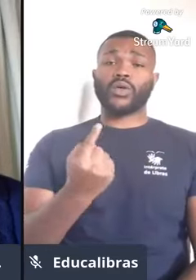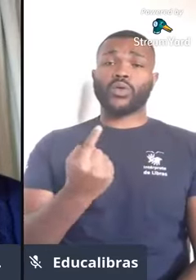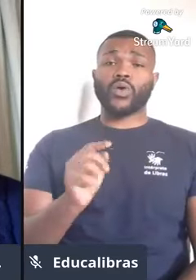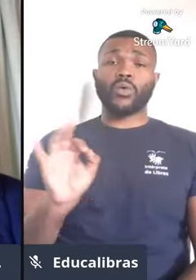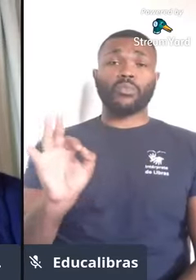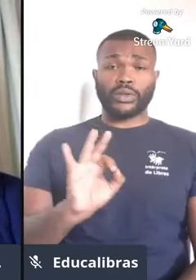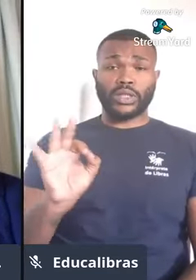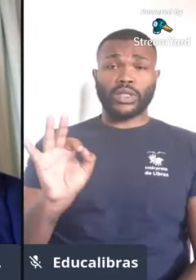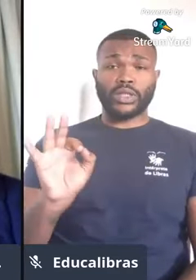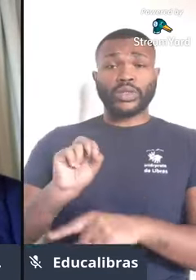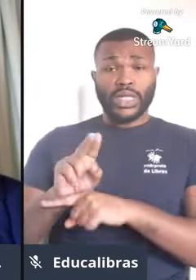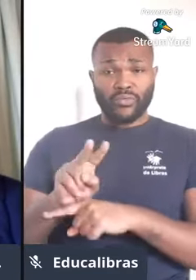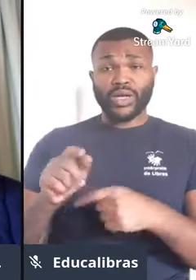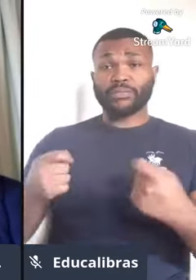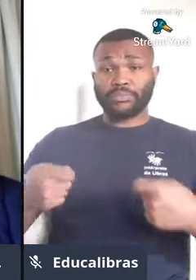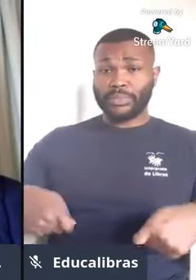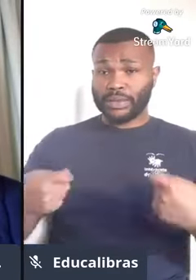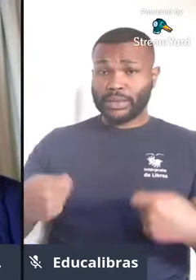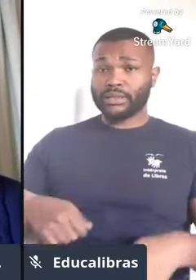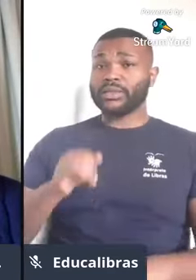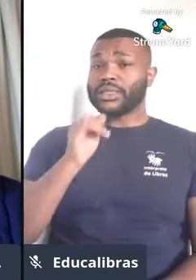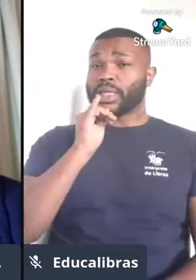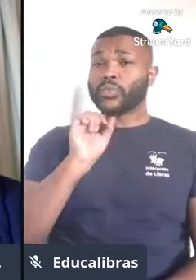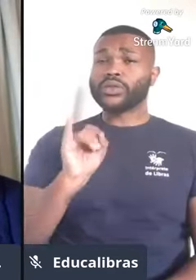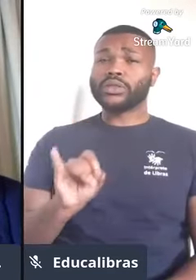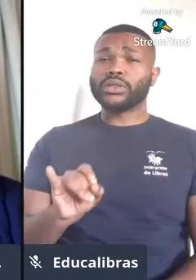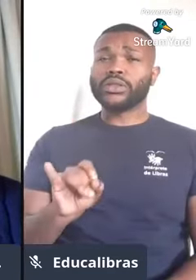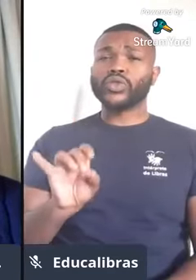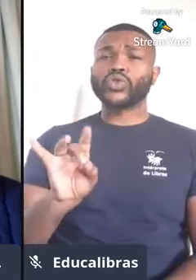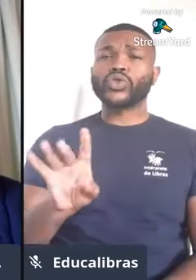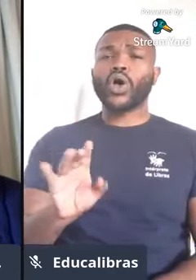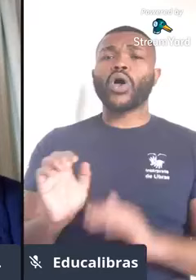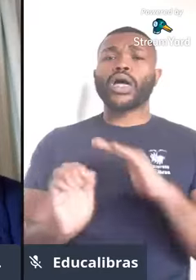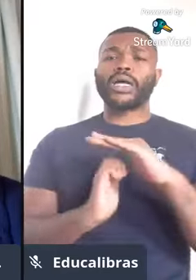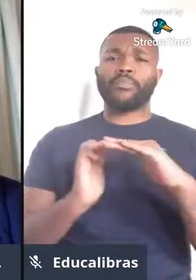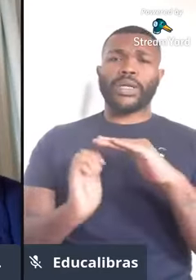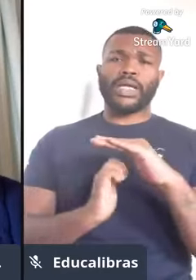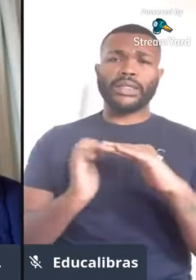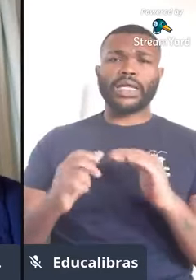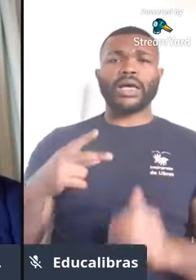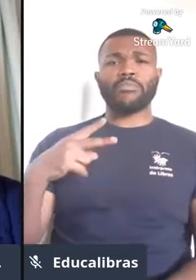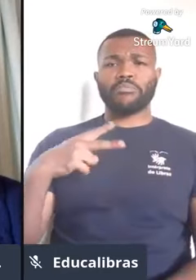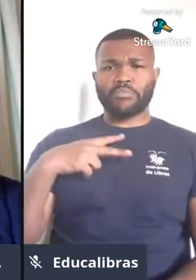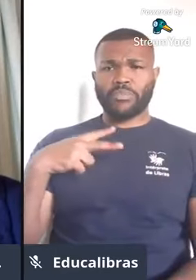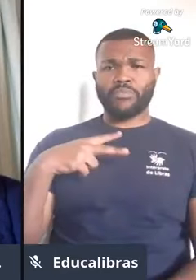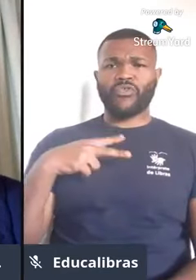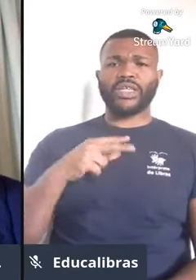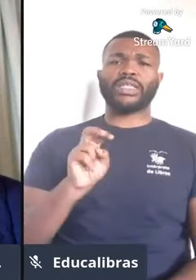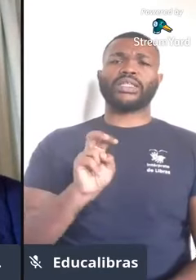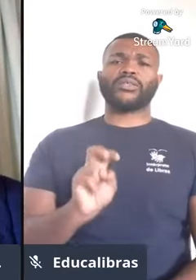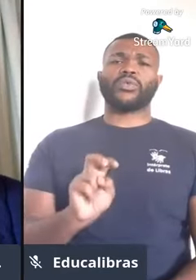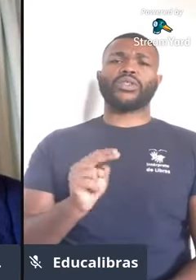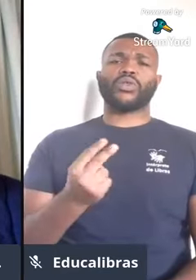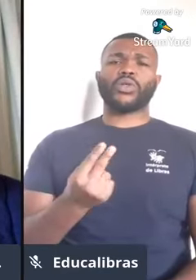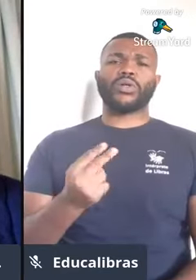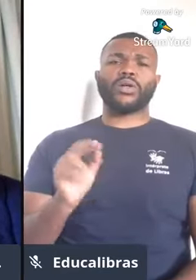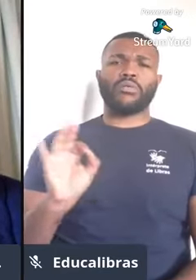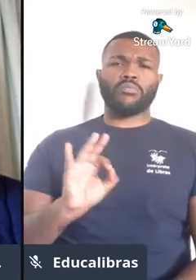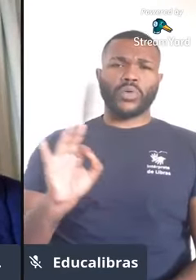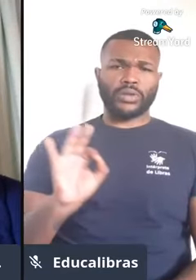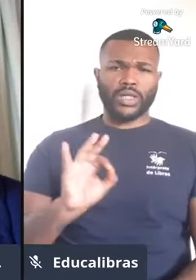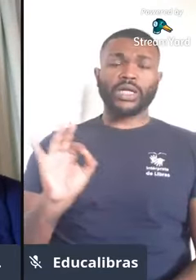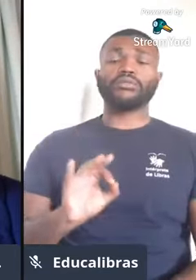considerarmos apenas as empresas privadas, o número é um pouquinho melhor, 52%. E é sempre